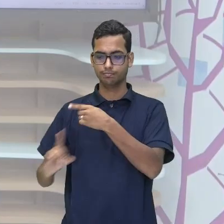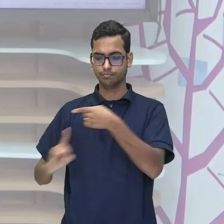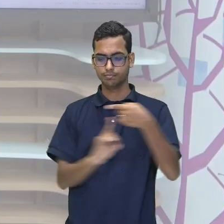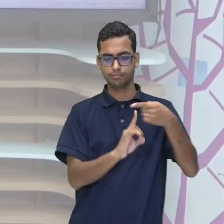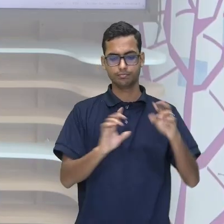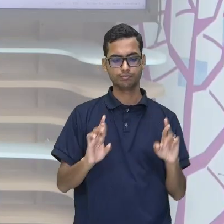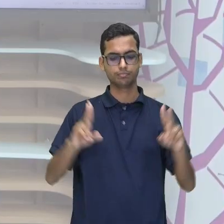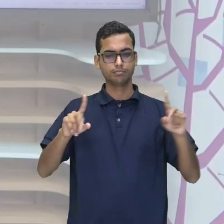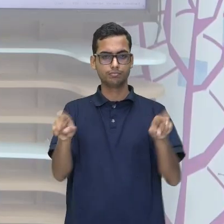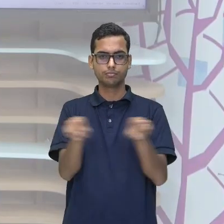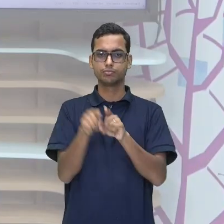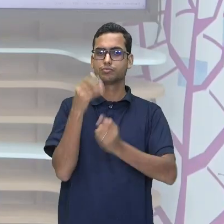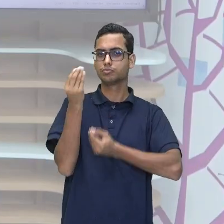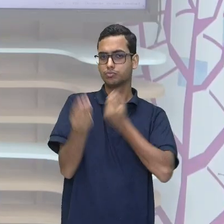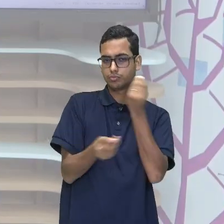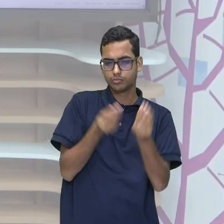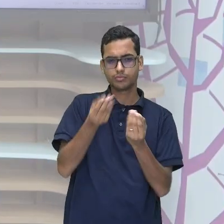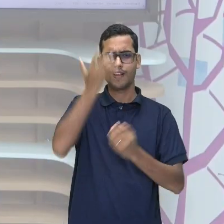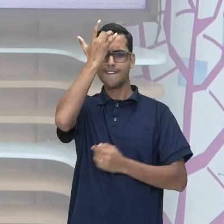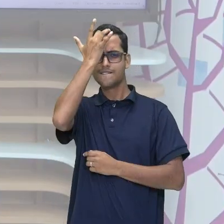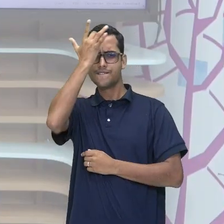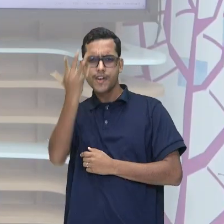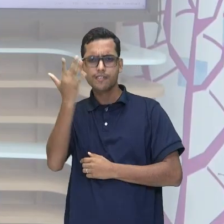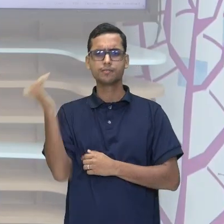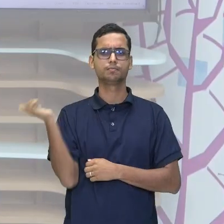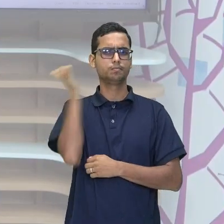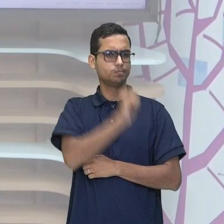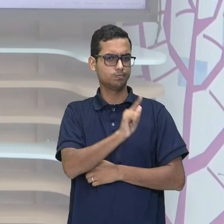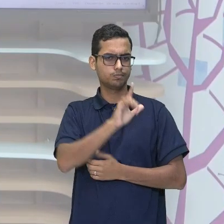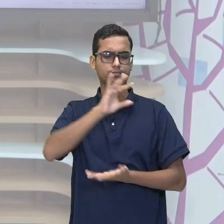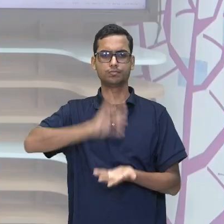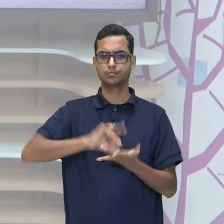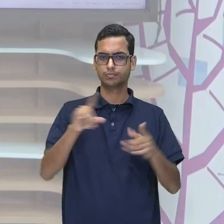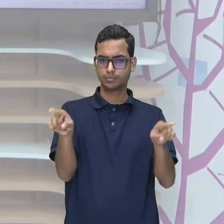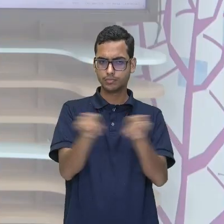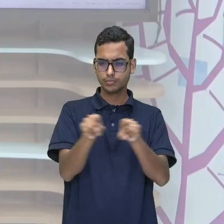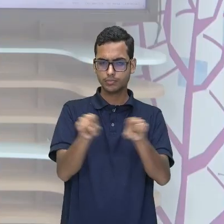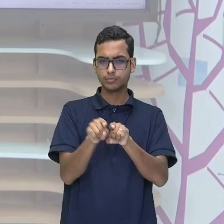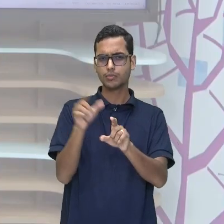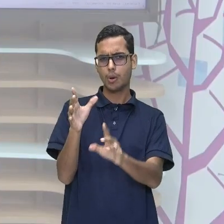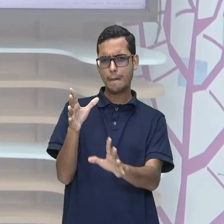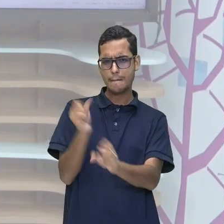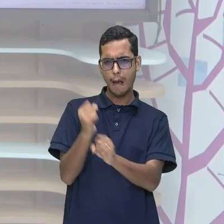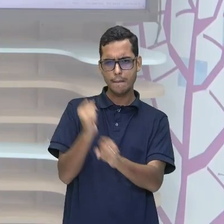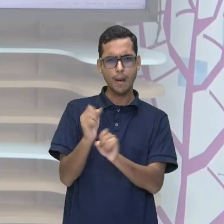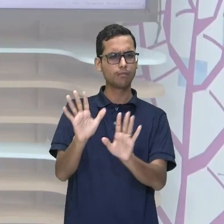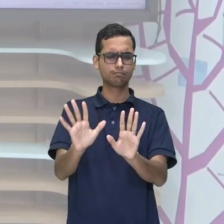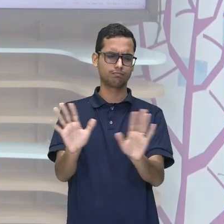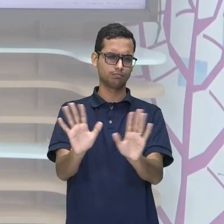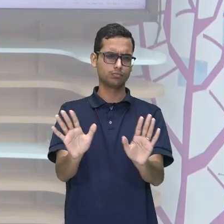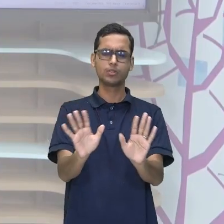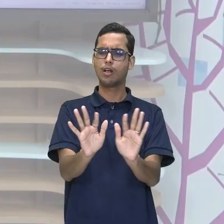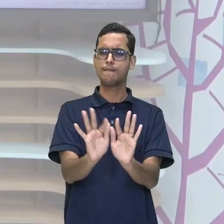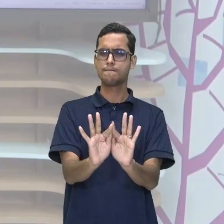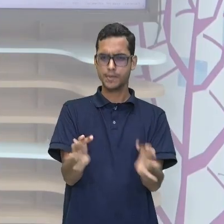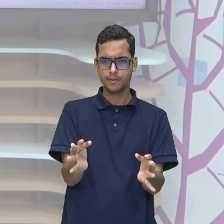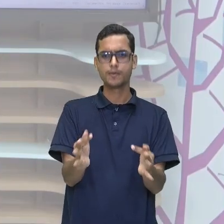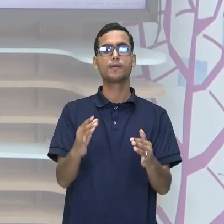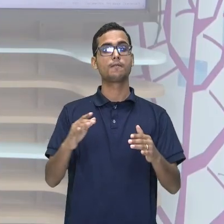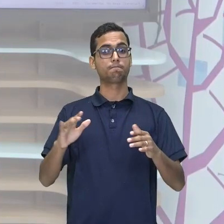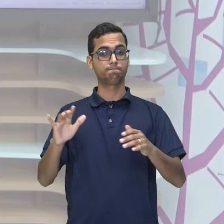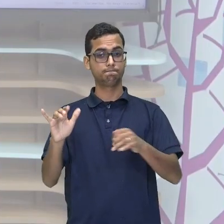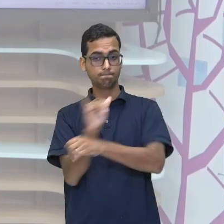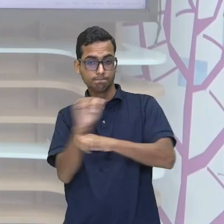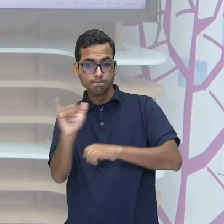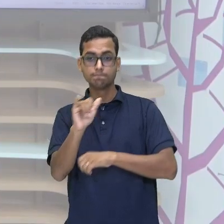de uma forma mais fácil, né? Uma forma que envolve menos cálculo, tá bom? Então, é só um método de como